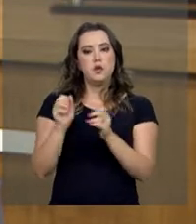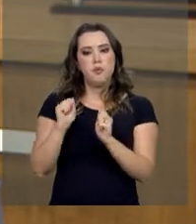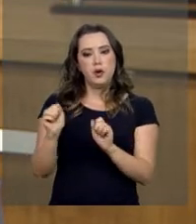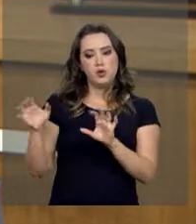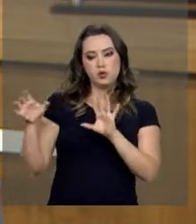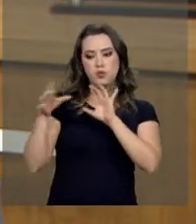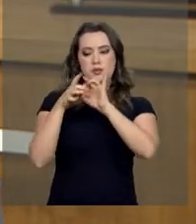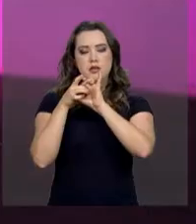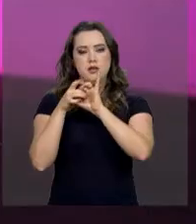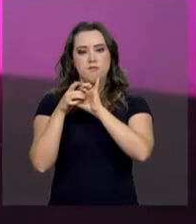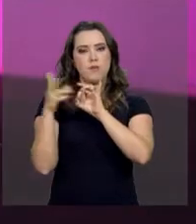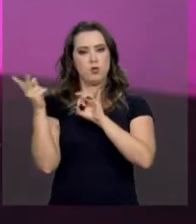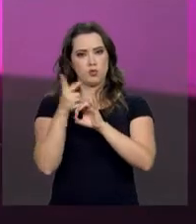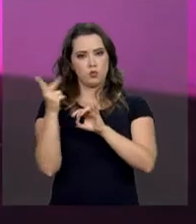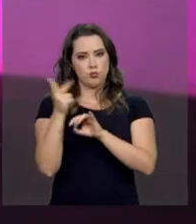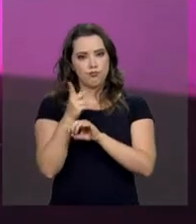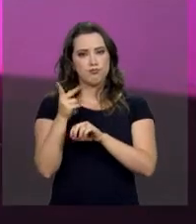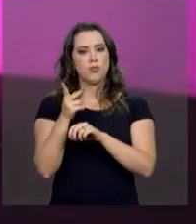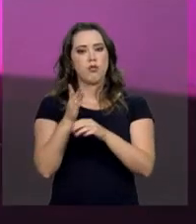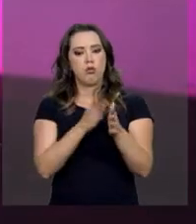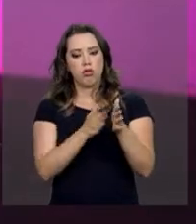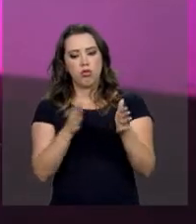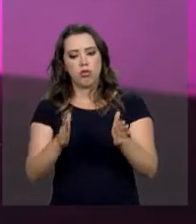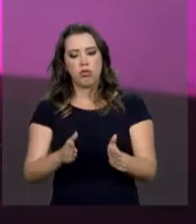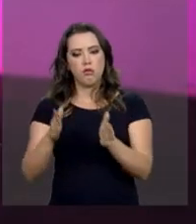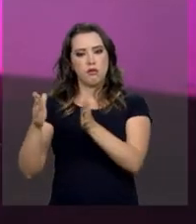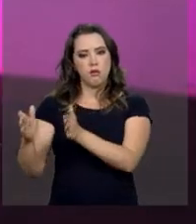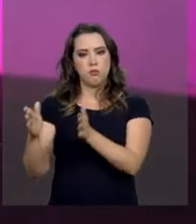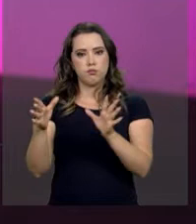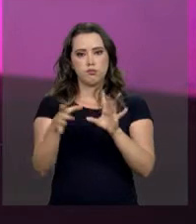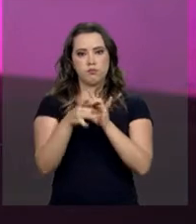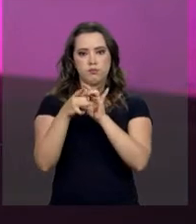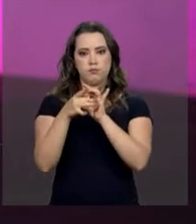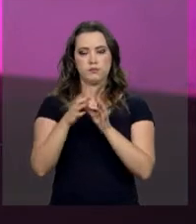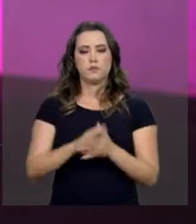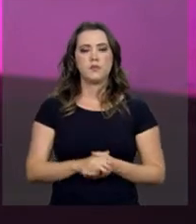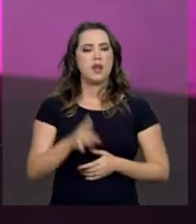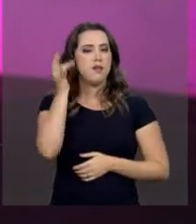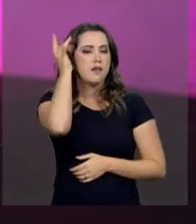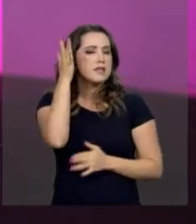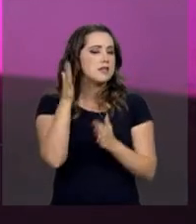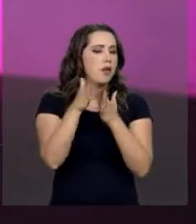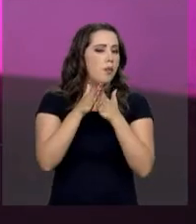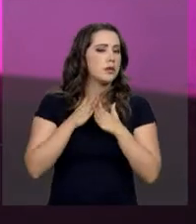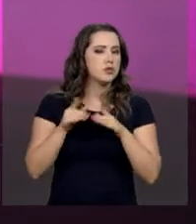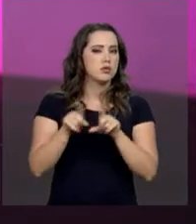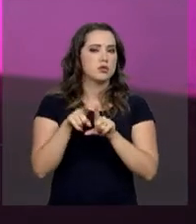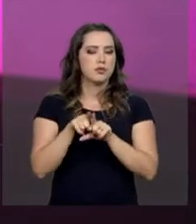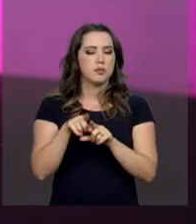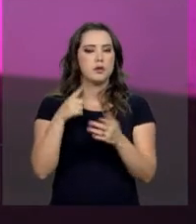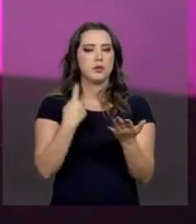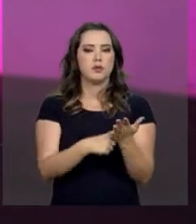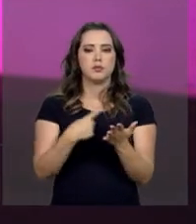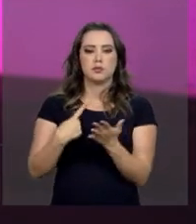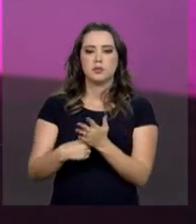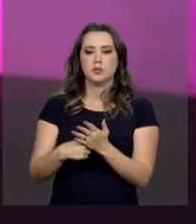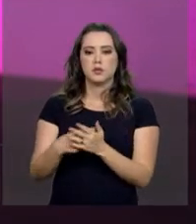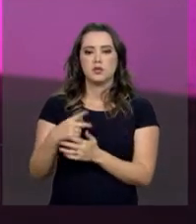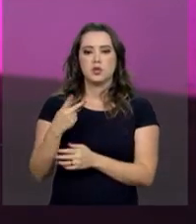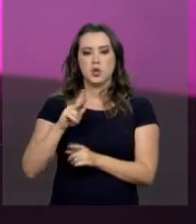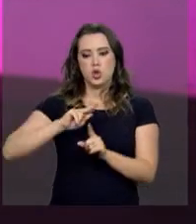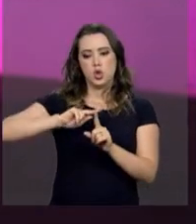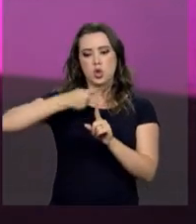pleitear essa contagem além de facilitar o pedido dos benefícios o acordo também vai evitar a dupla tributação